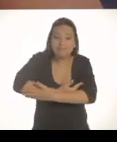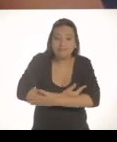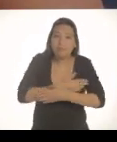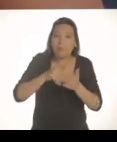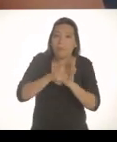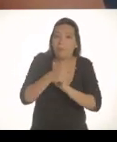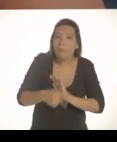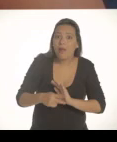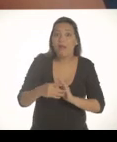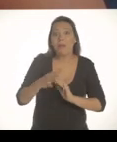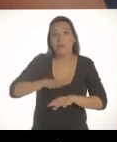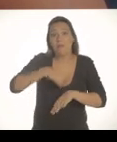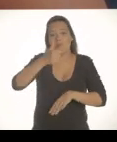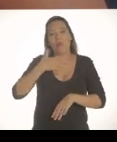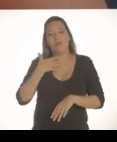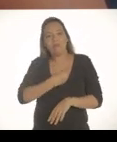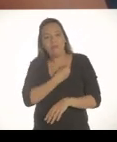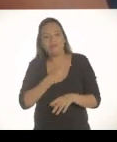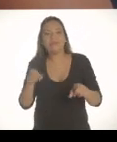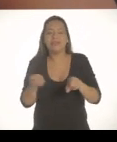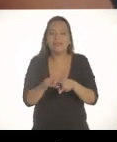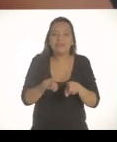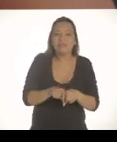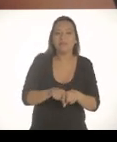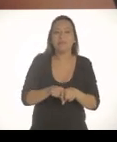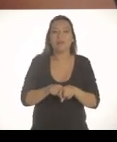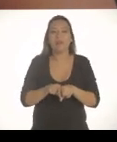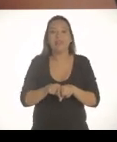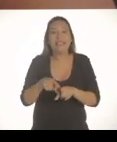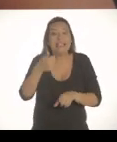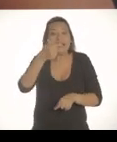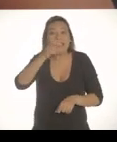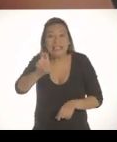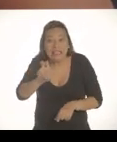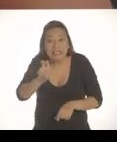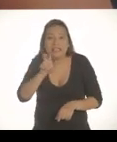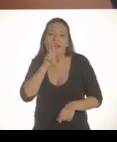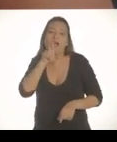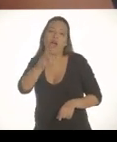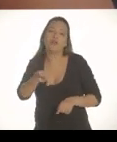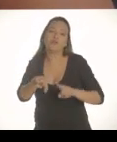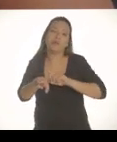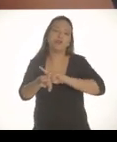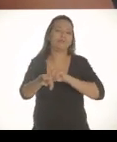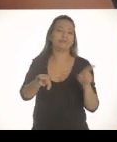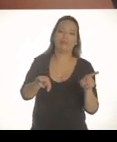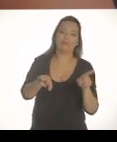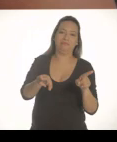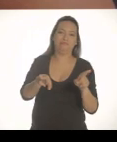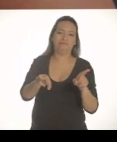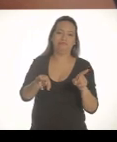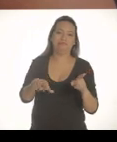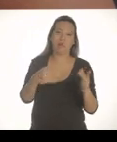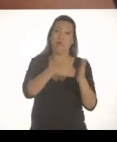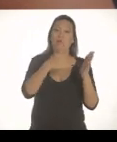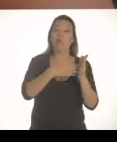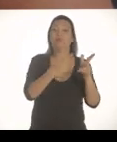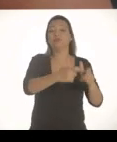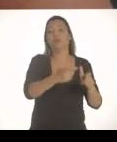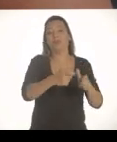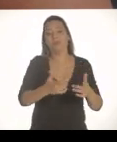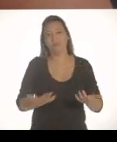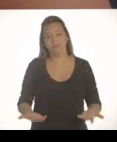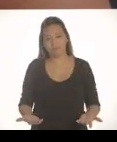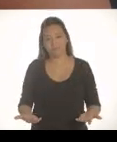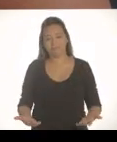que significava uma qualidade de vida pra gente. E nas 15, ele tá nas